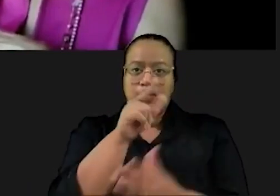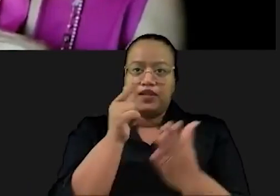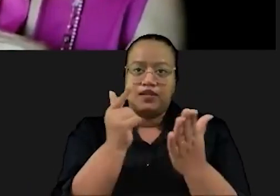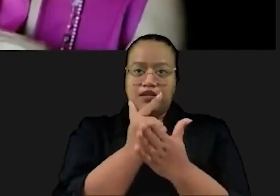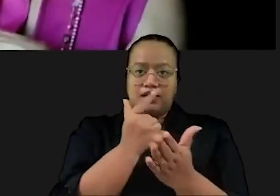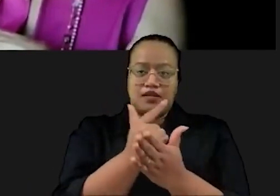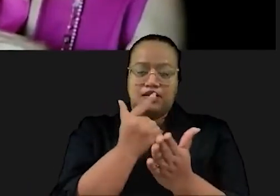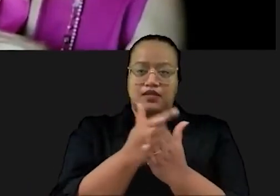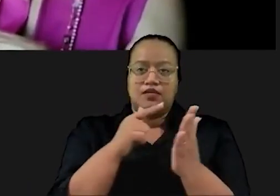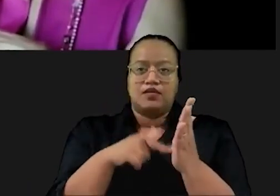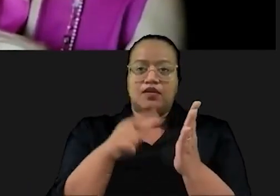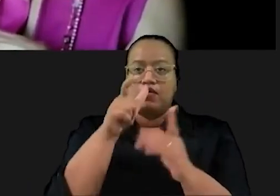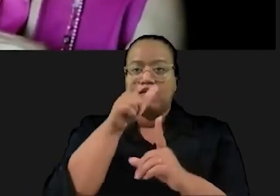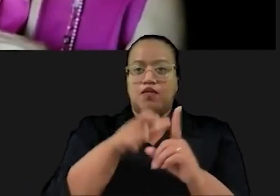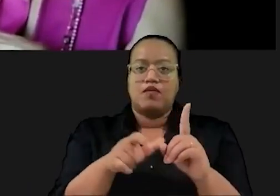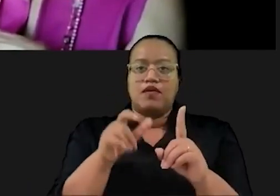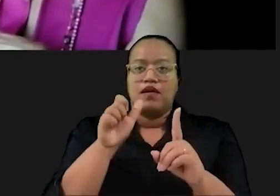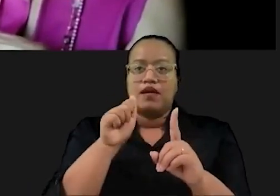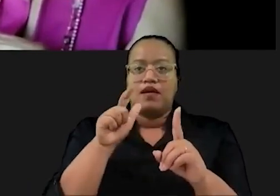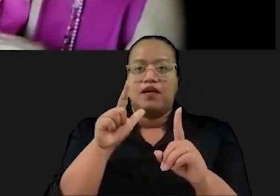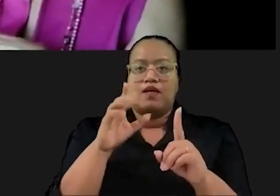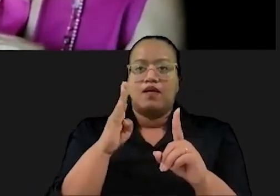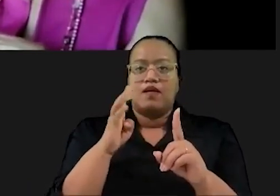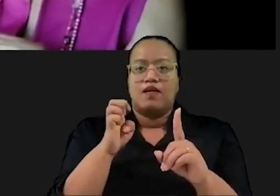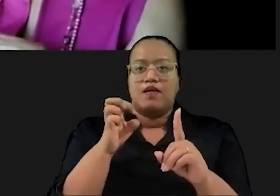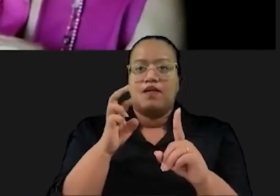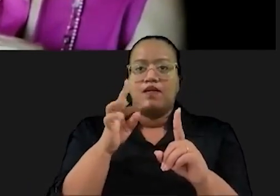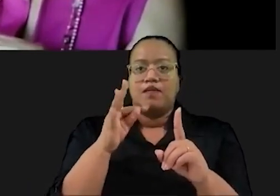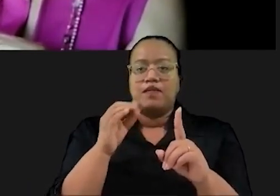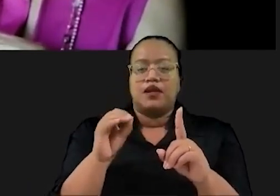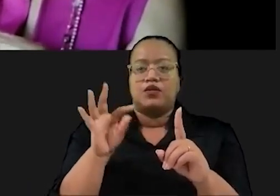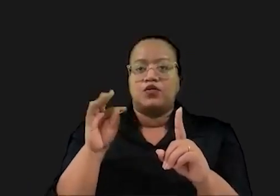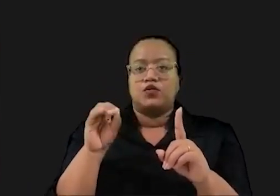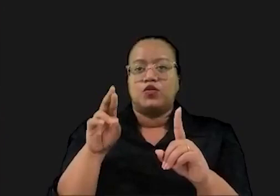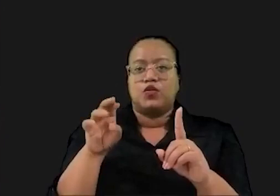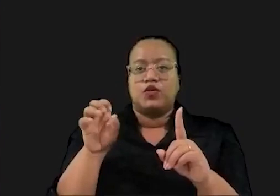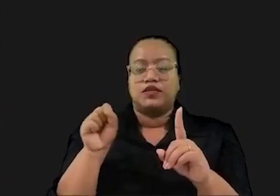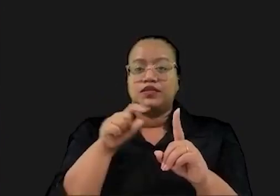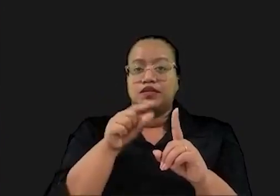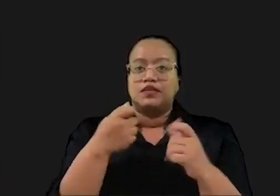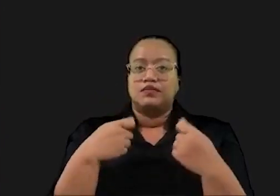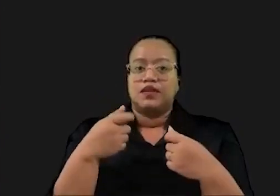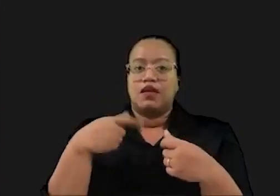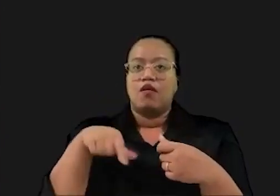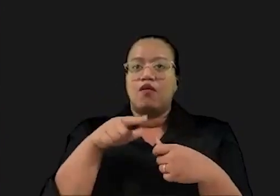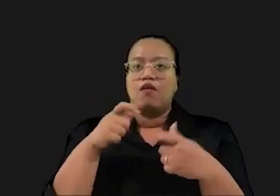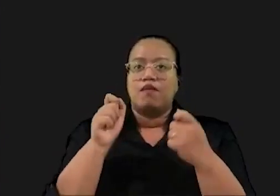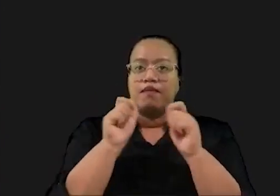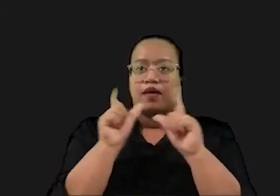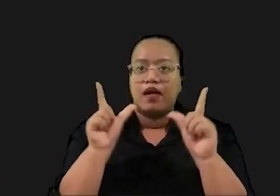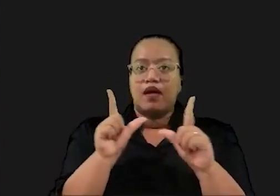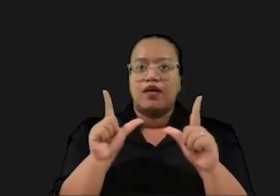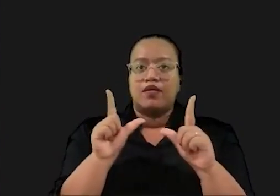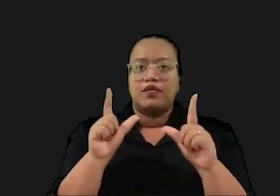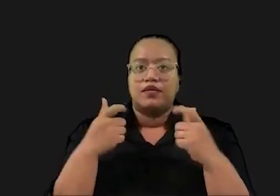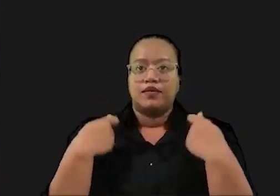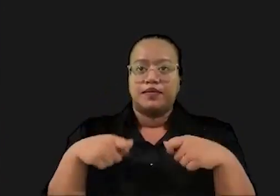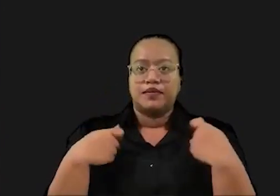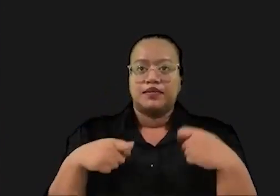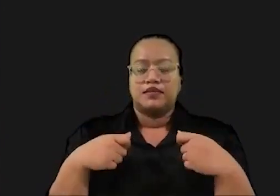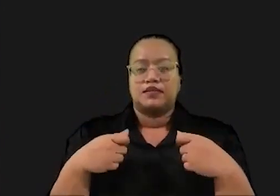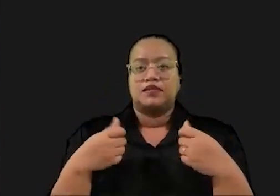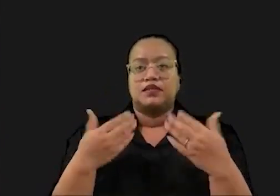muito conhecido. E ele dizia assim, olha, pé no chão, né? As instituições colocar o pé no chão. Então, Daldice, o que você está fazendo é o